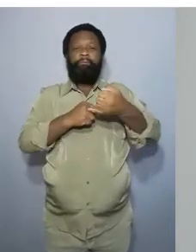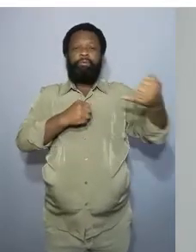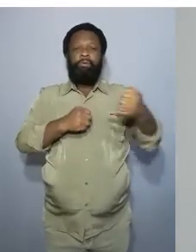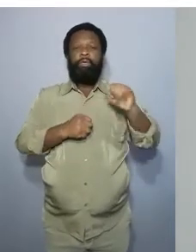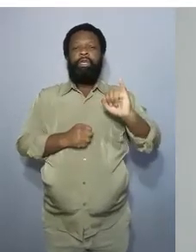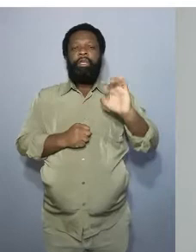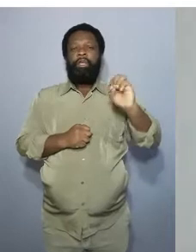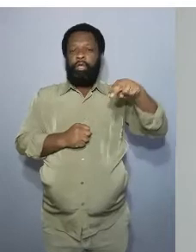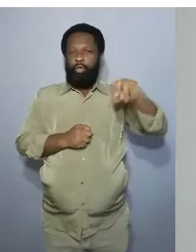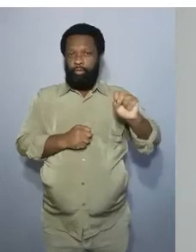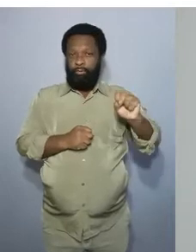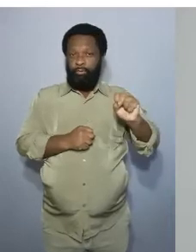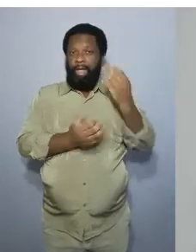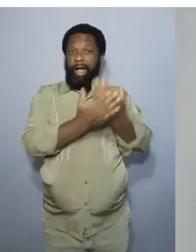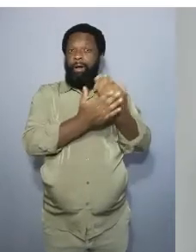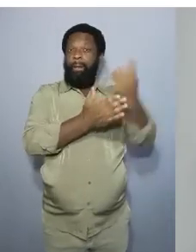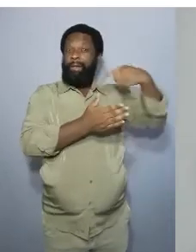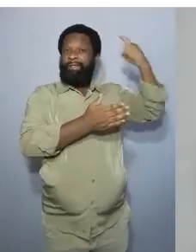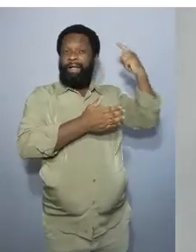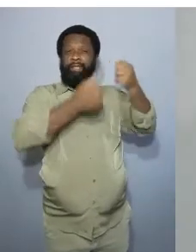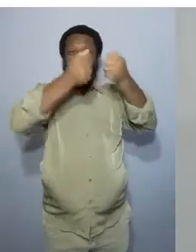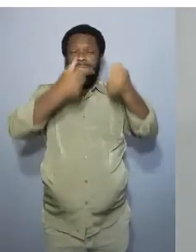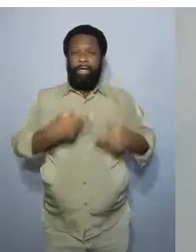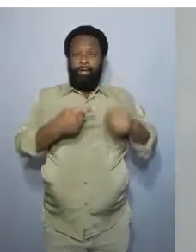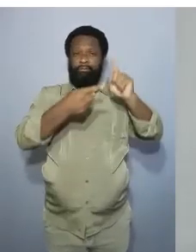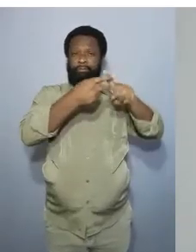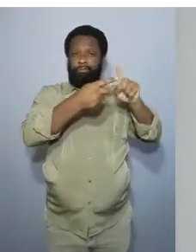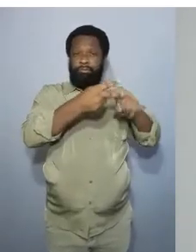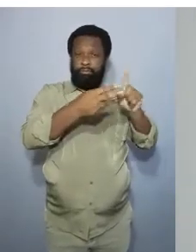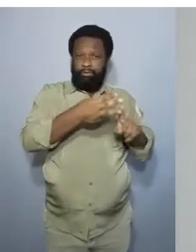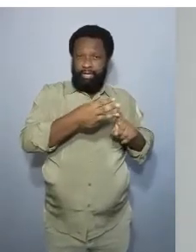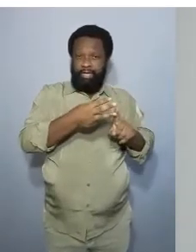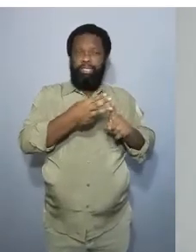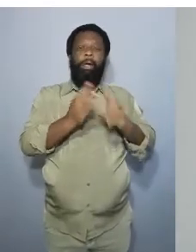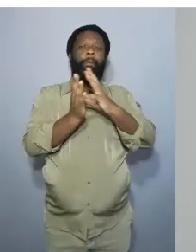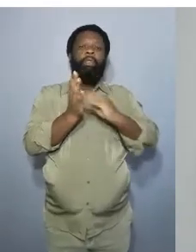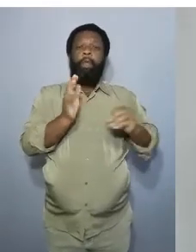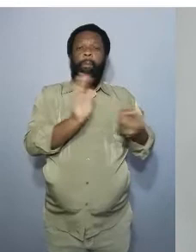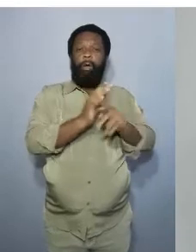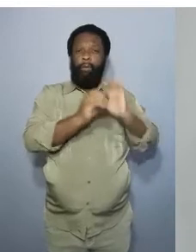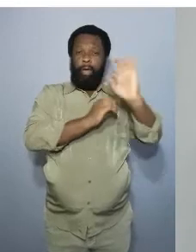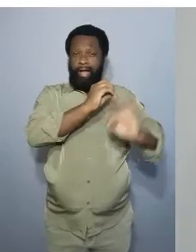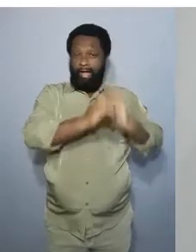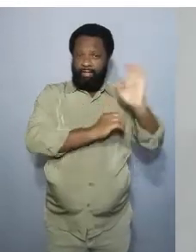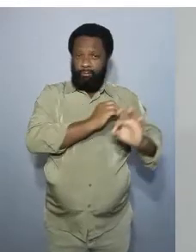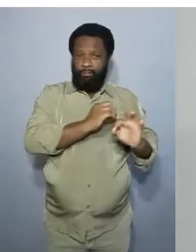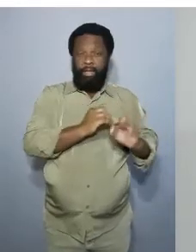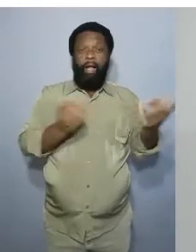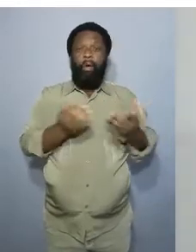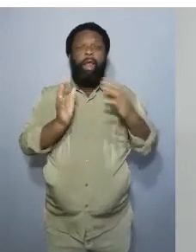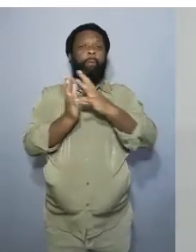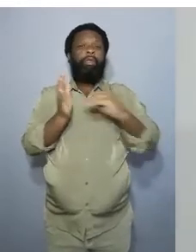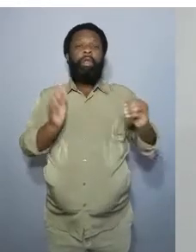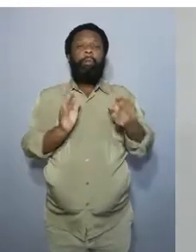íons. Bom pessoal, em uma das aulas anteriores nós falamos de 3 modelos atômicos, Dalton, Thomson e Rutherford. Esse modelo,